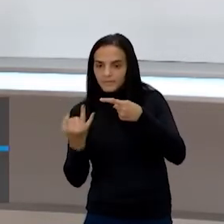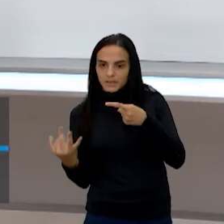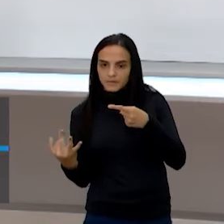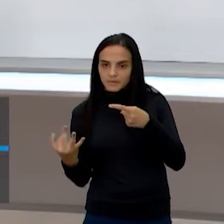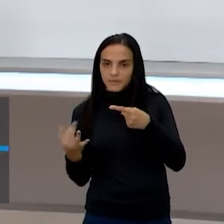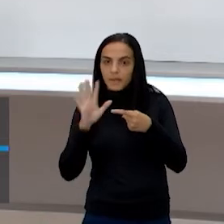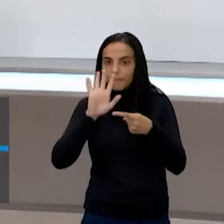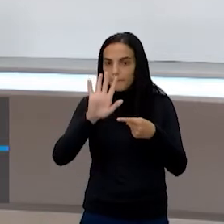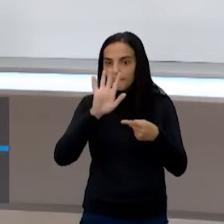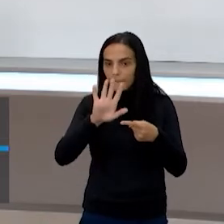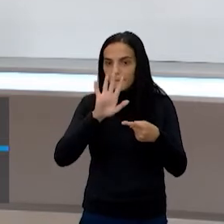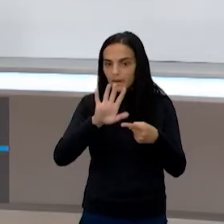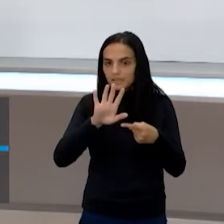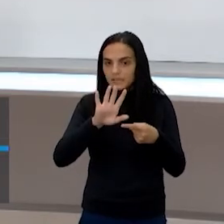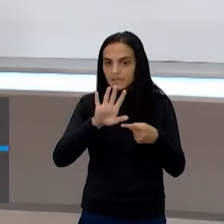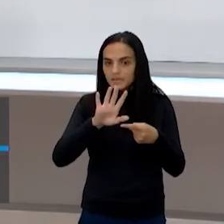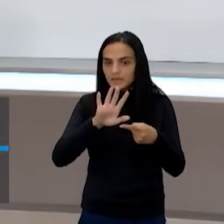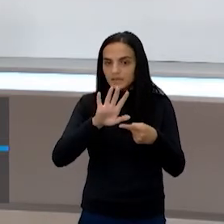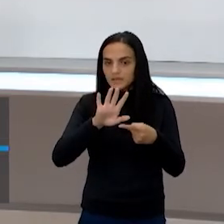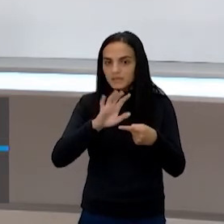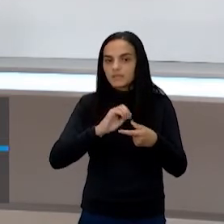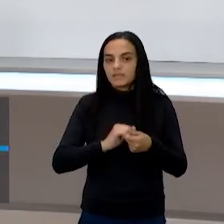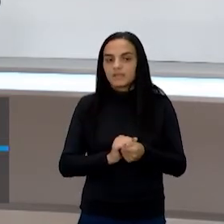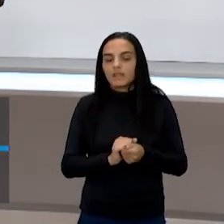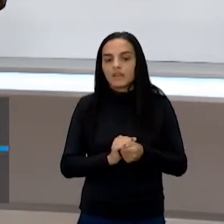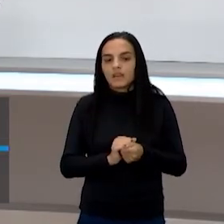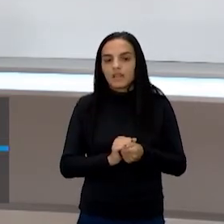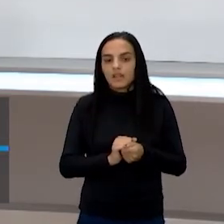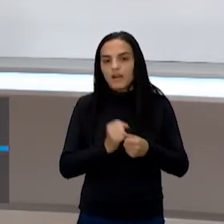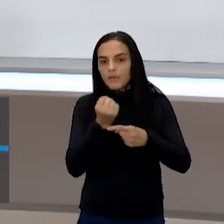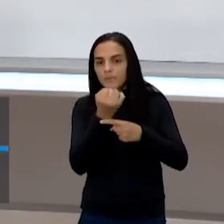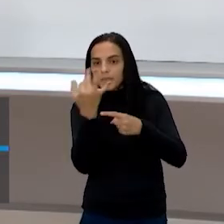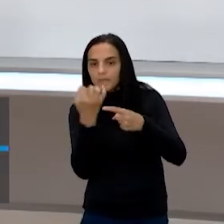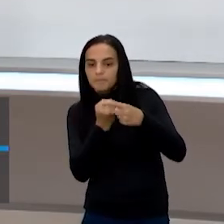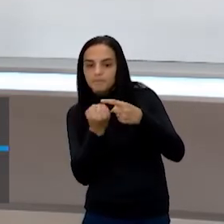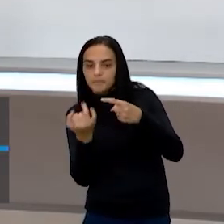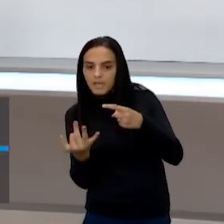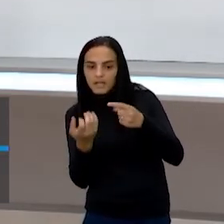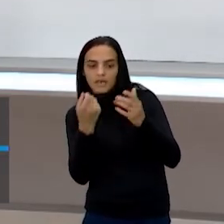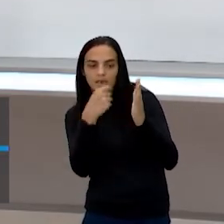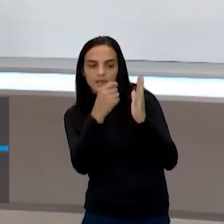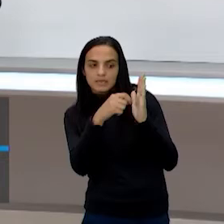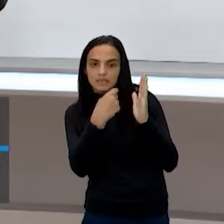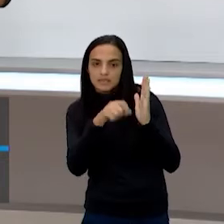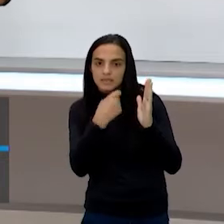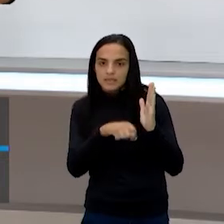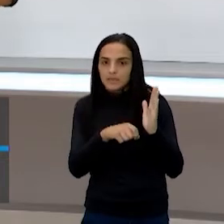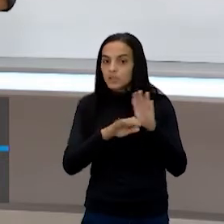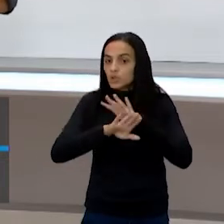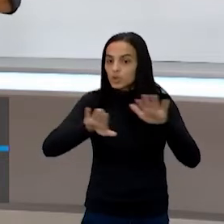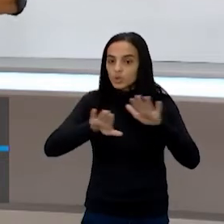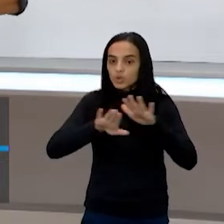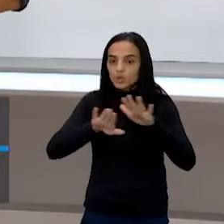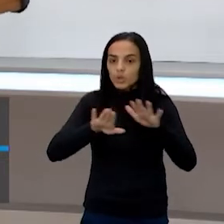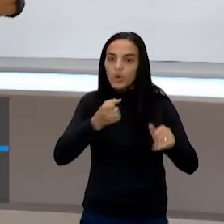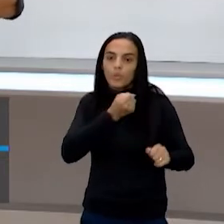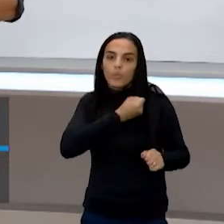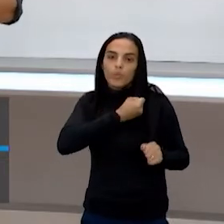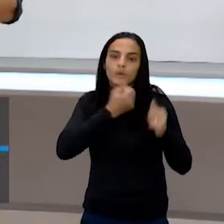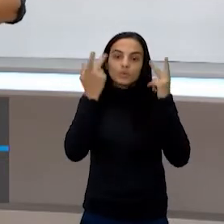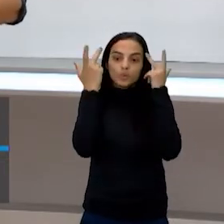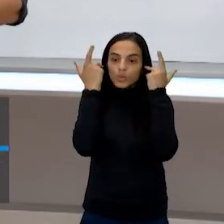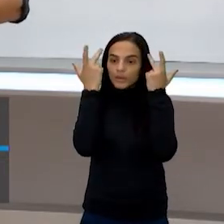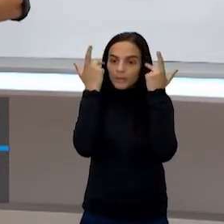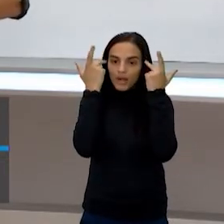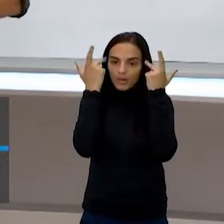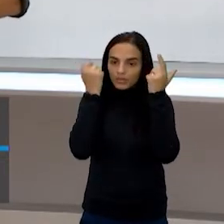não escrevemos com números decimais, somente números inteiros. Então, o que eu fiz? Como eu tinha lá 2 décimos, para